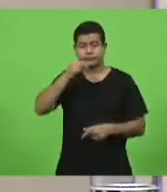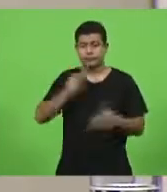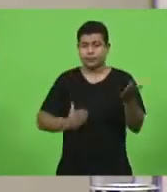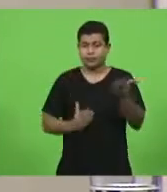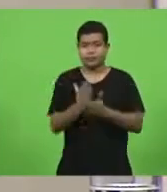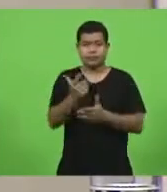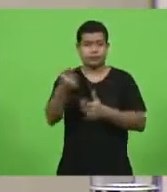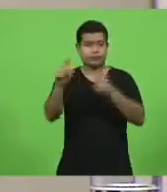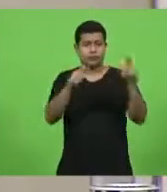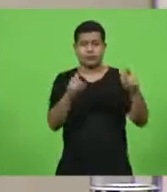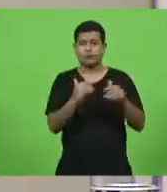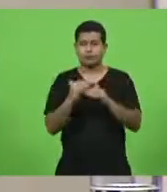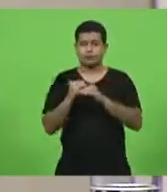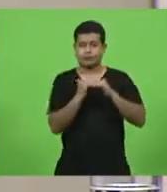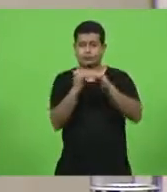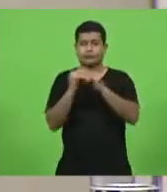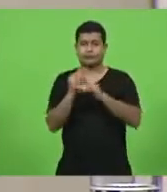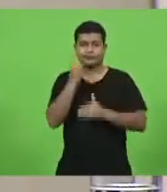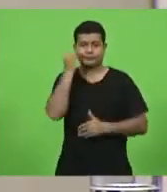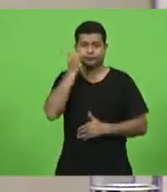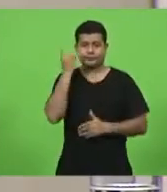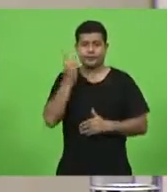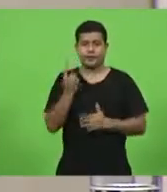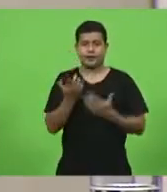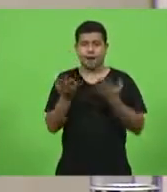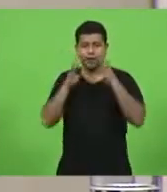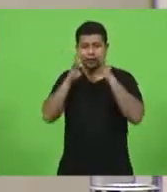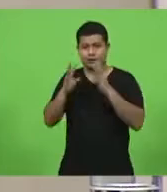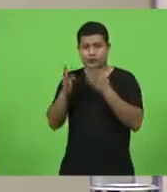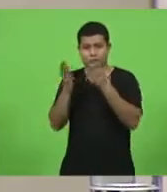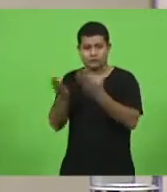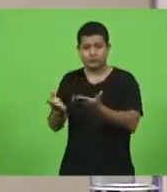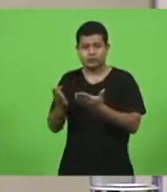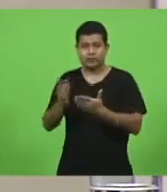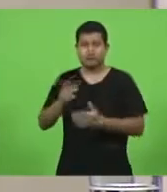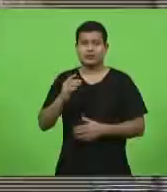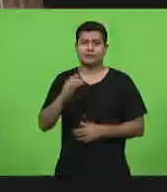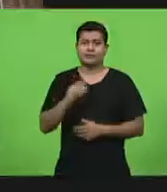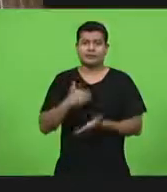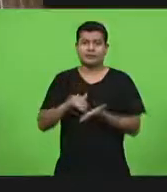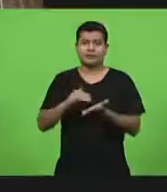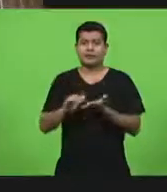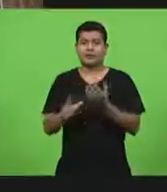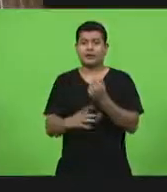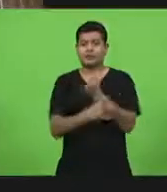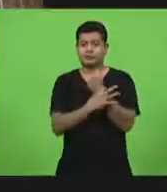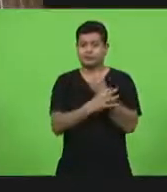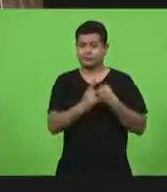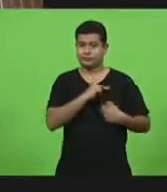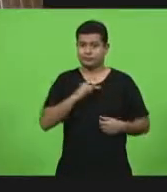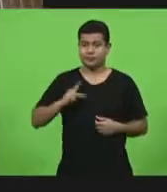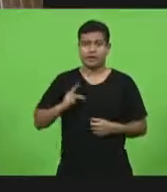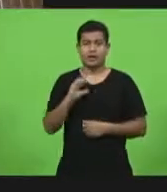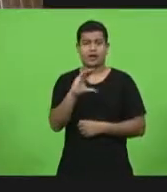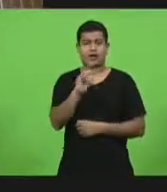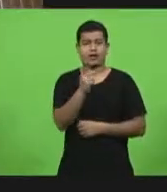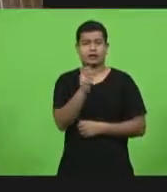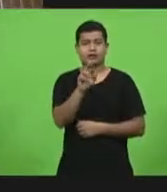demais parlamentares para ouvir o senhor secretário de Estado da Segurança Pública, Charles Alexandre Vieira, que